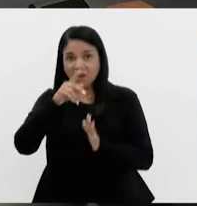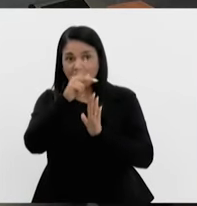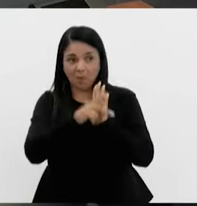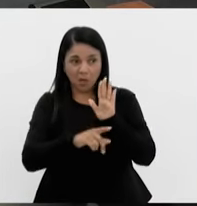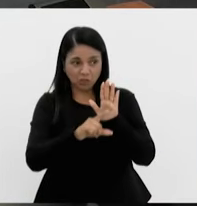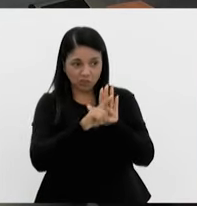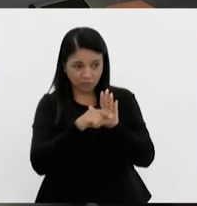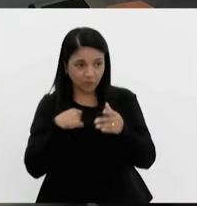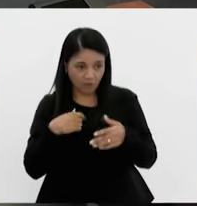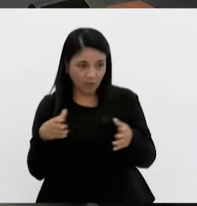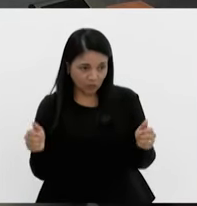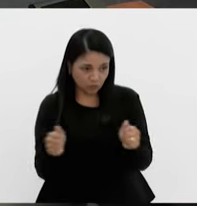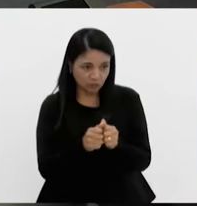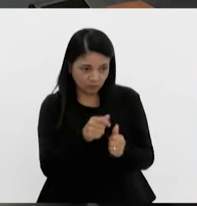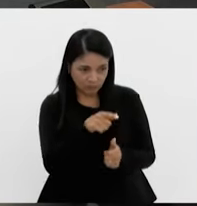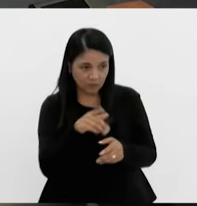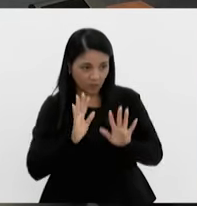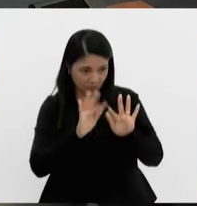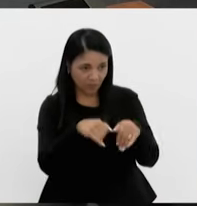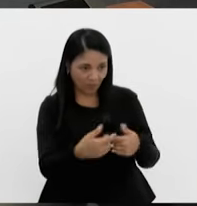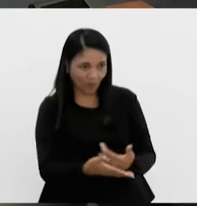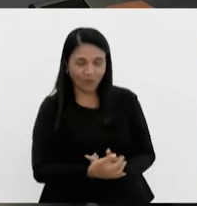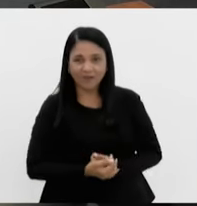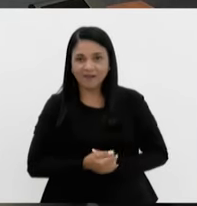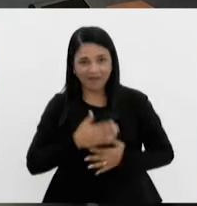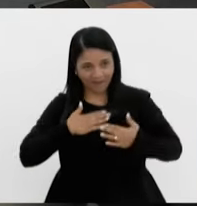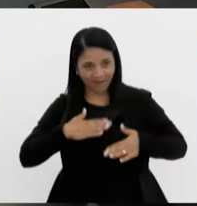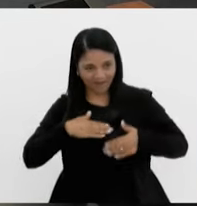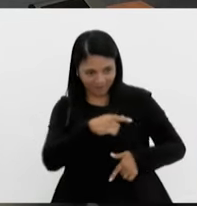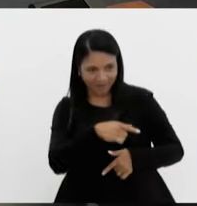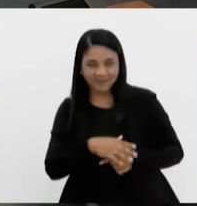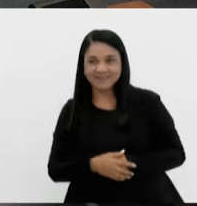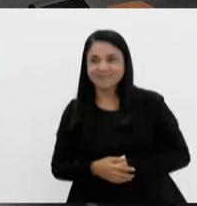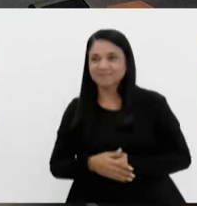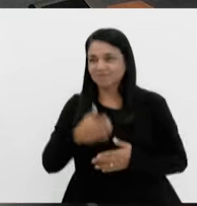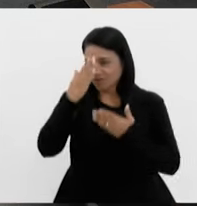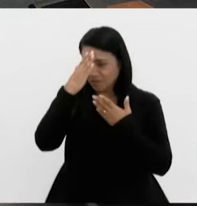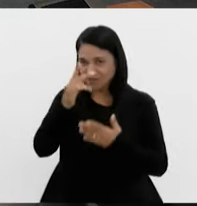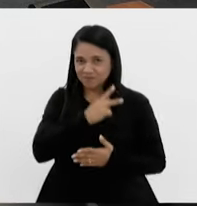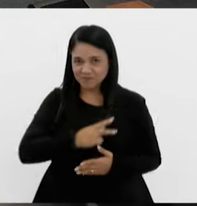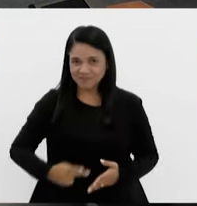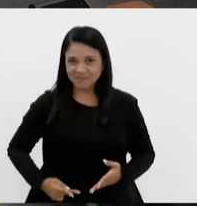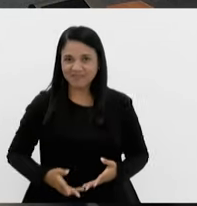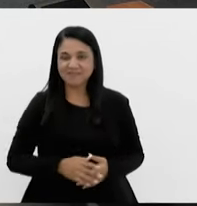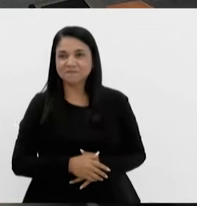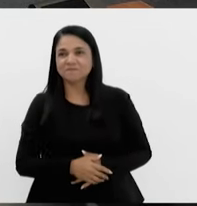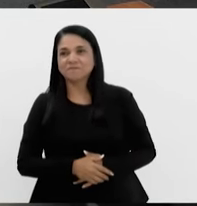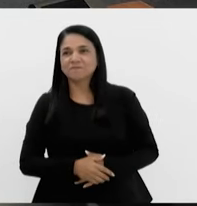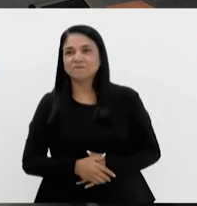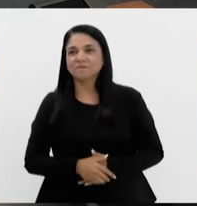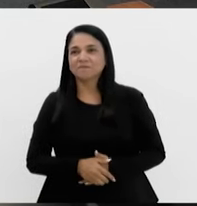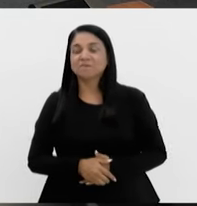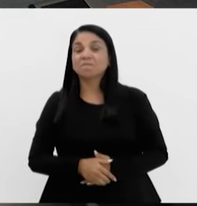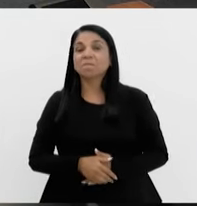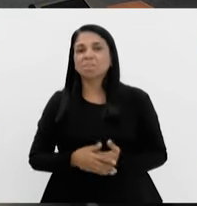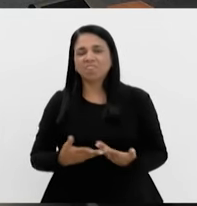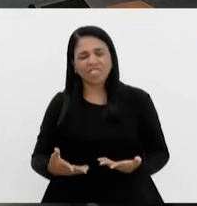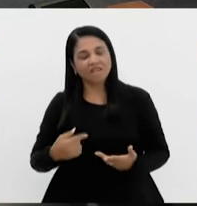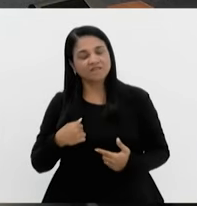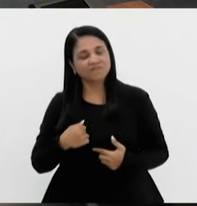ficar com senhora até o final pode ficar tranquilo Obrigado presidente Presidente chega a